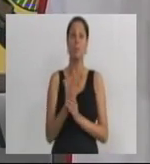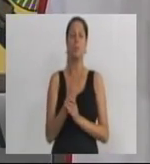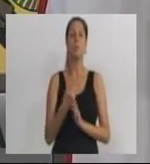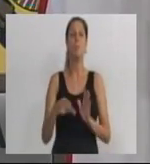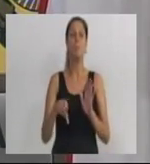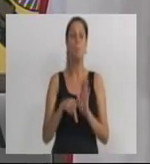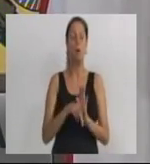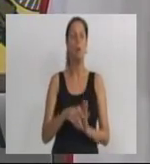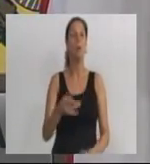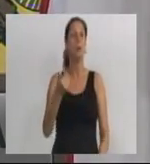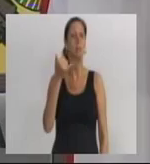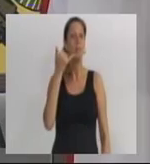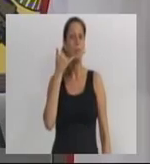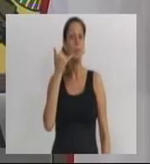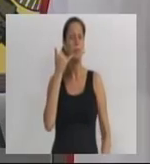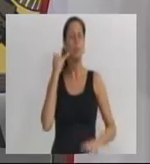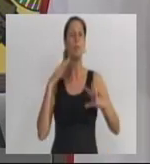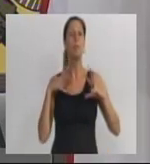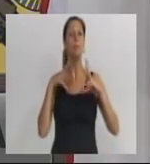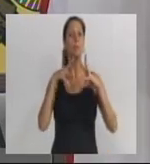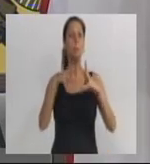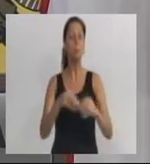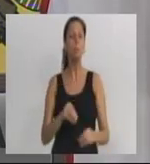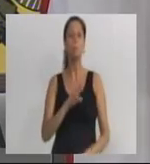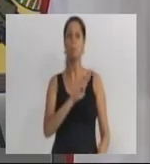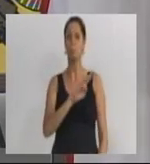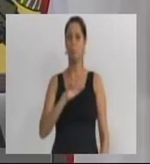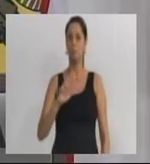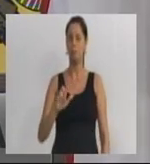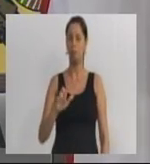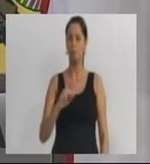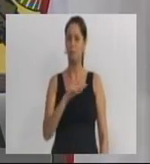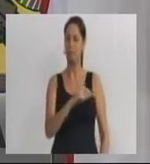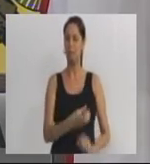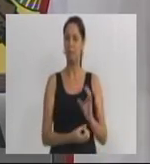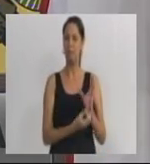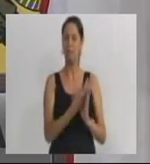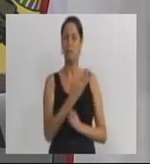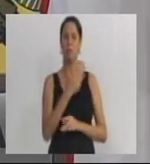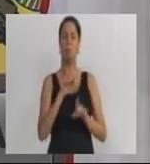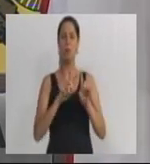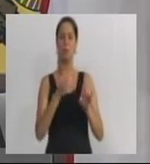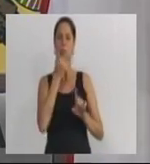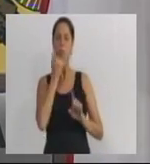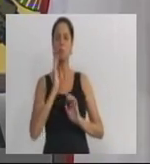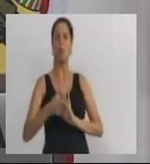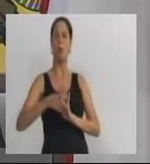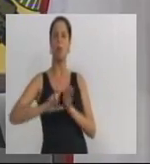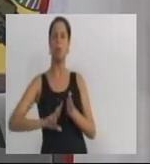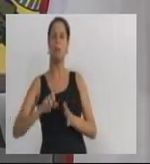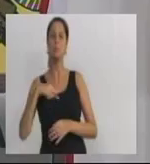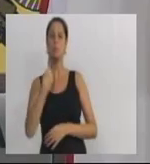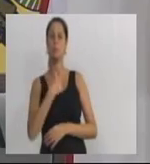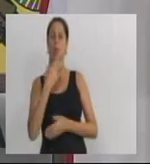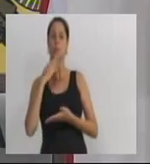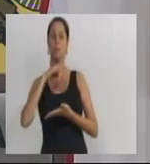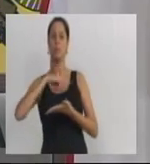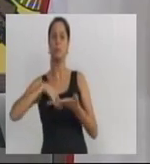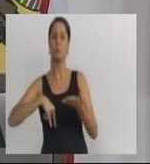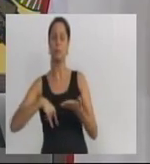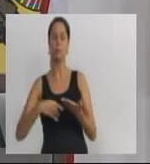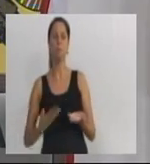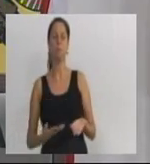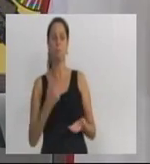e trabalhada pela unanimidade dos vereadores aqui nesta casa, já era para ter dado uma resposta